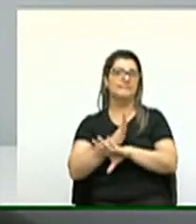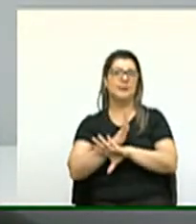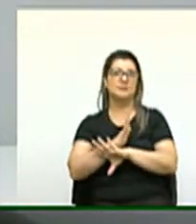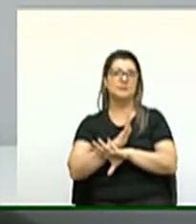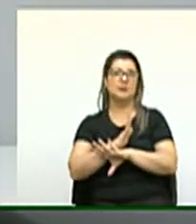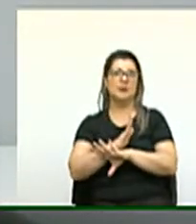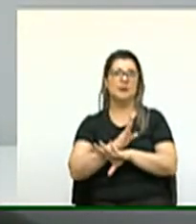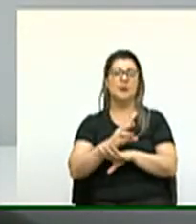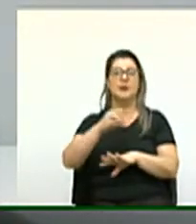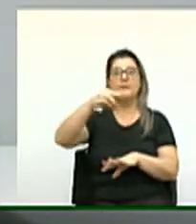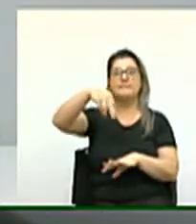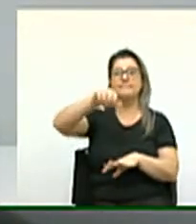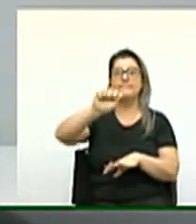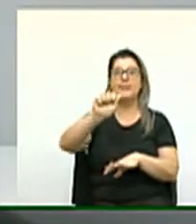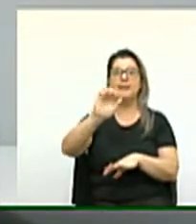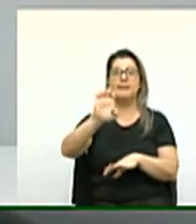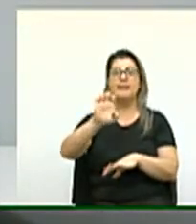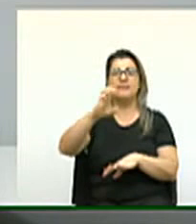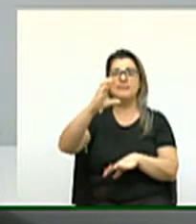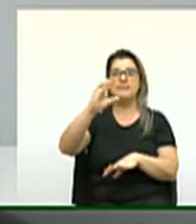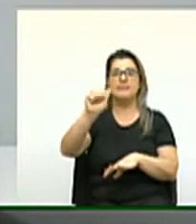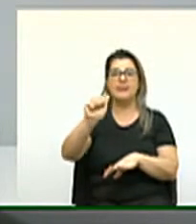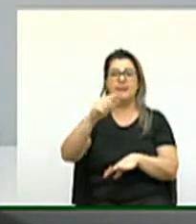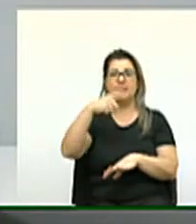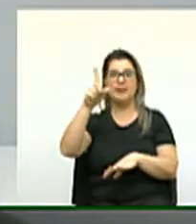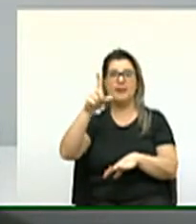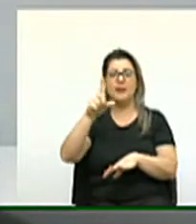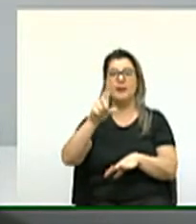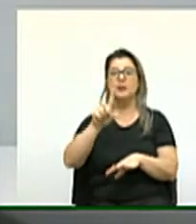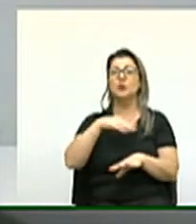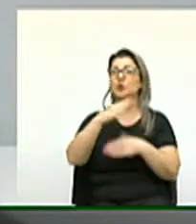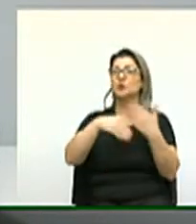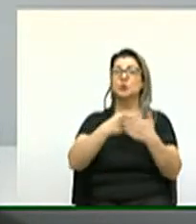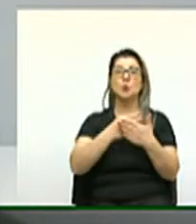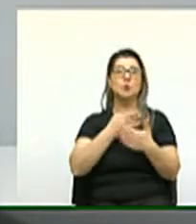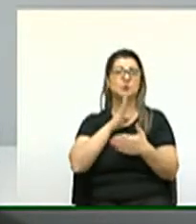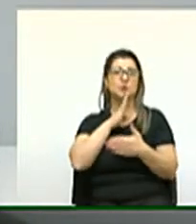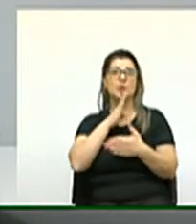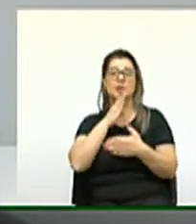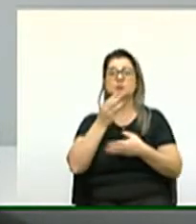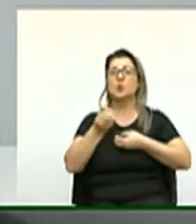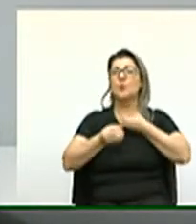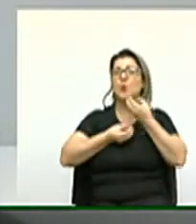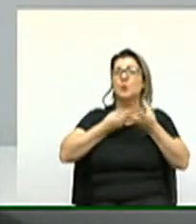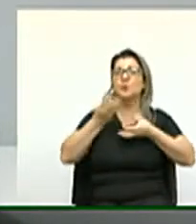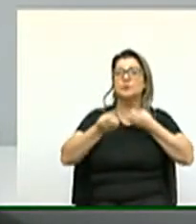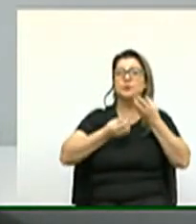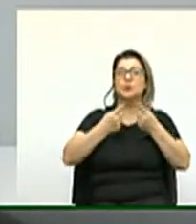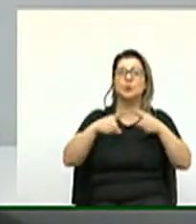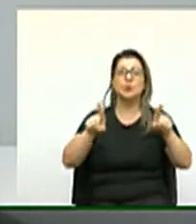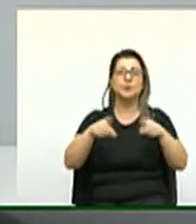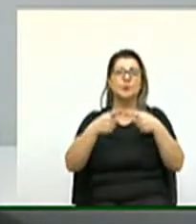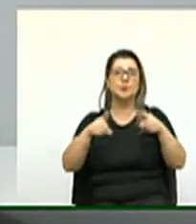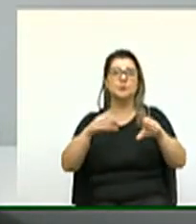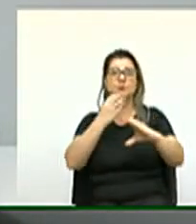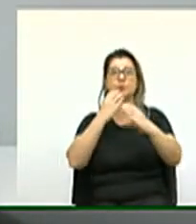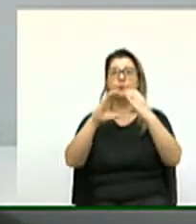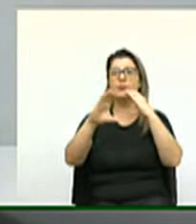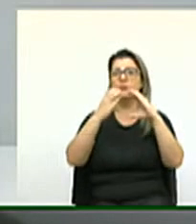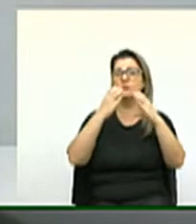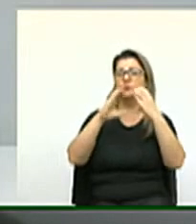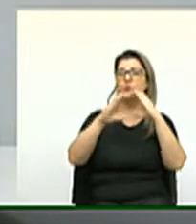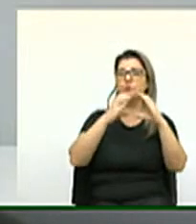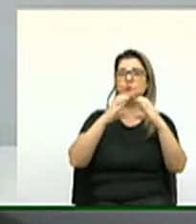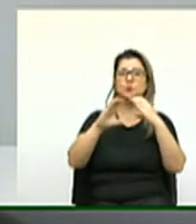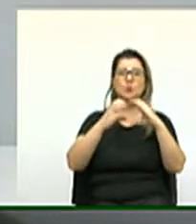Maicá, todos conhecem como compositor, como músico, como cantor, uma obra extraordinária